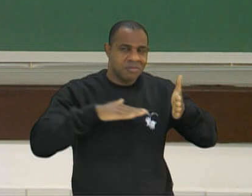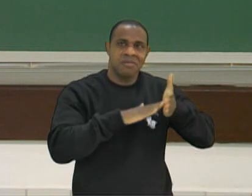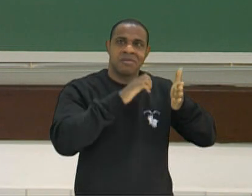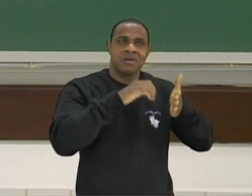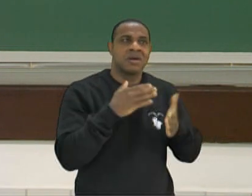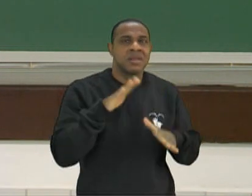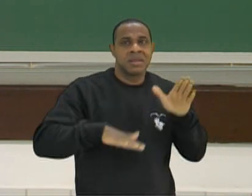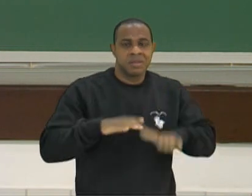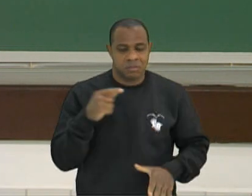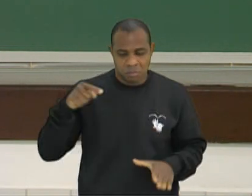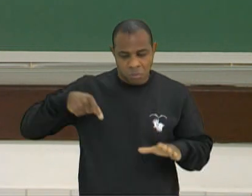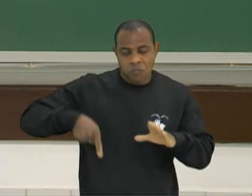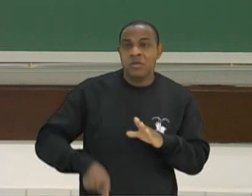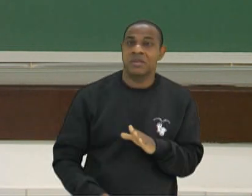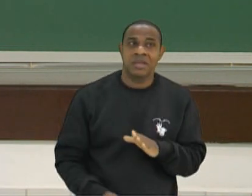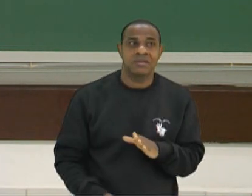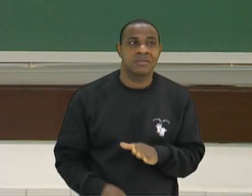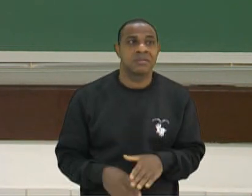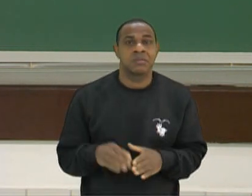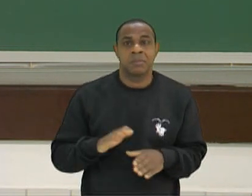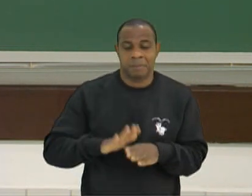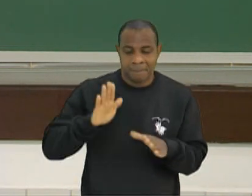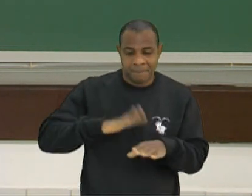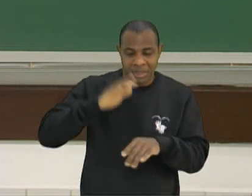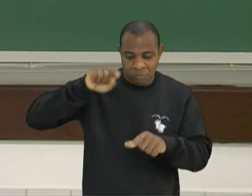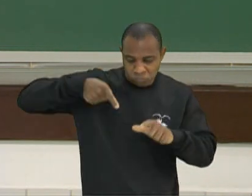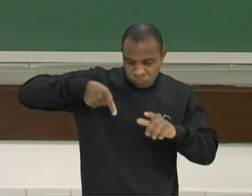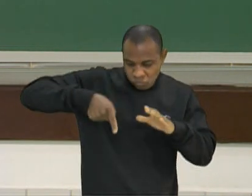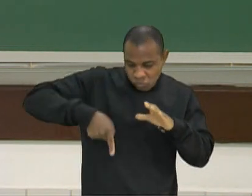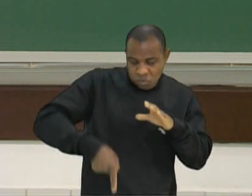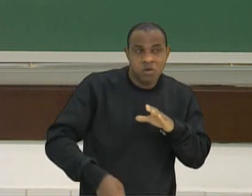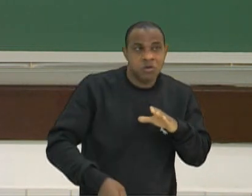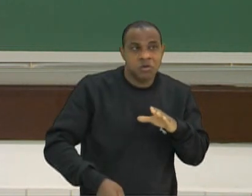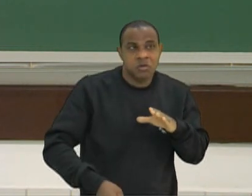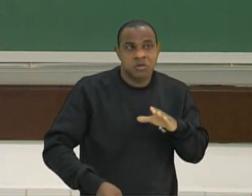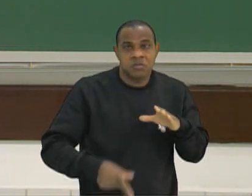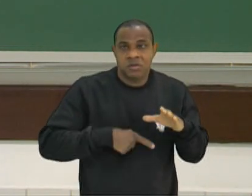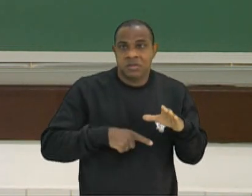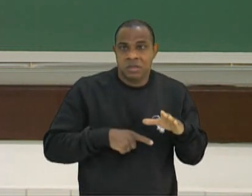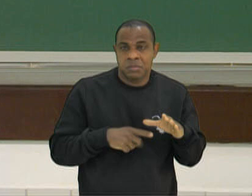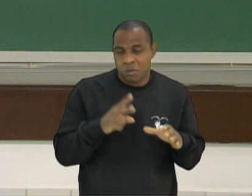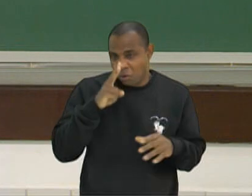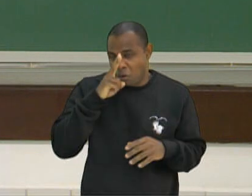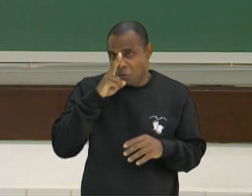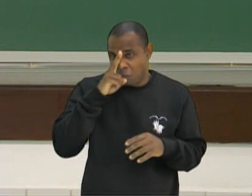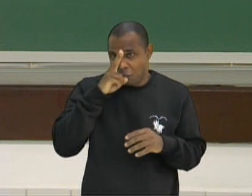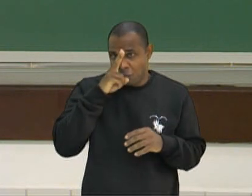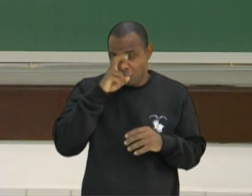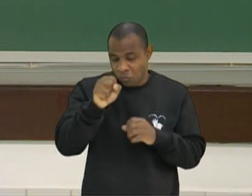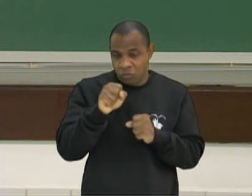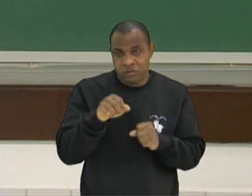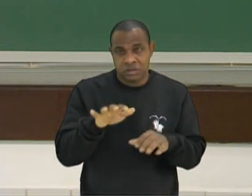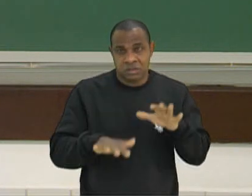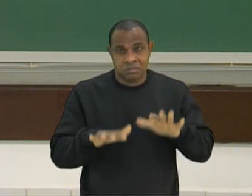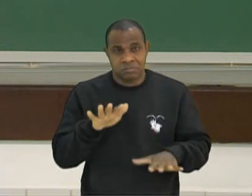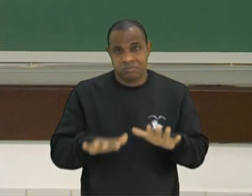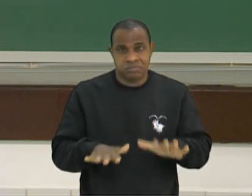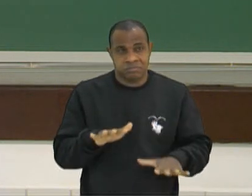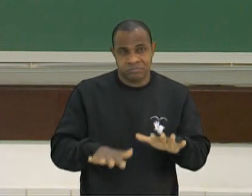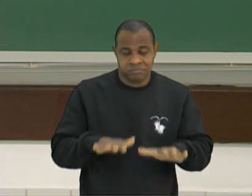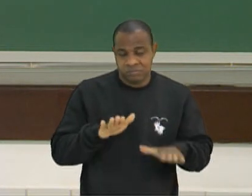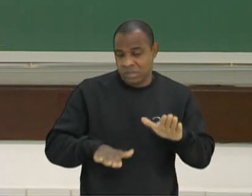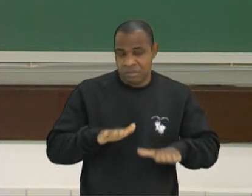profundidade do nível da água. Quanto mais profundo você vai ter uma determinada densidade, a água vai estar se deslocando com uma